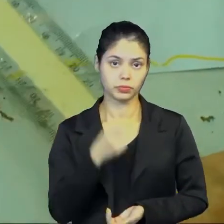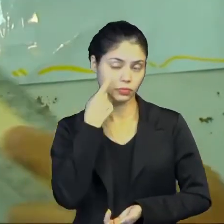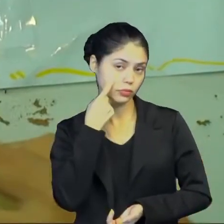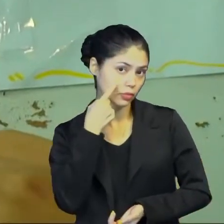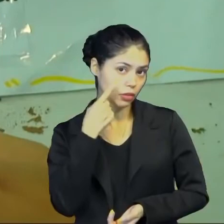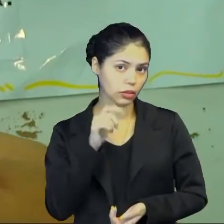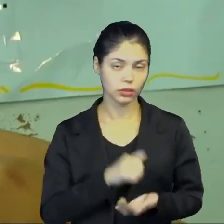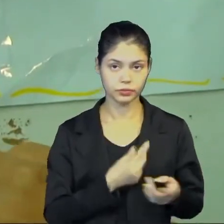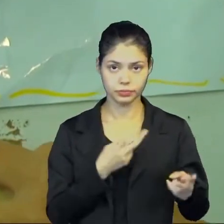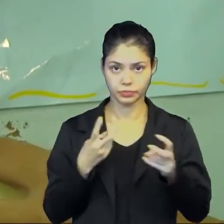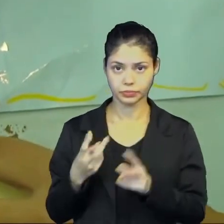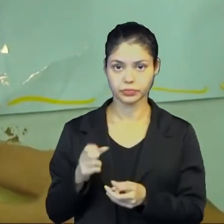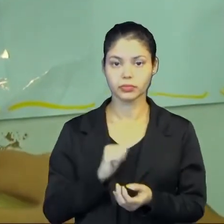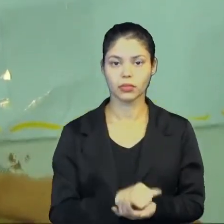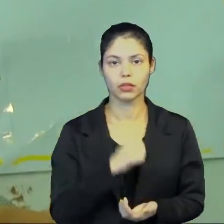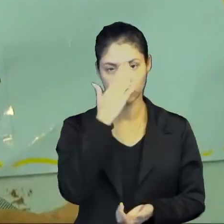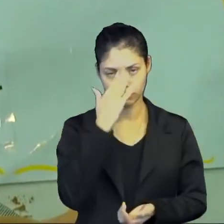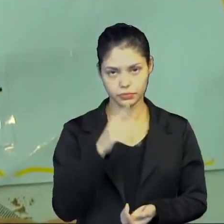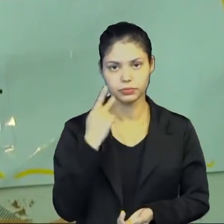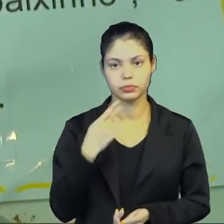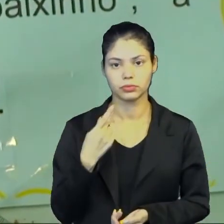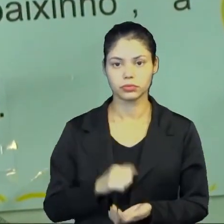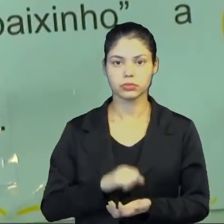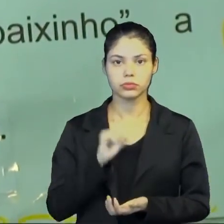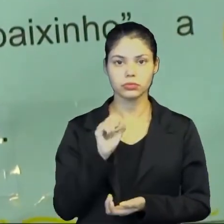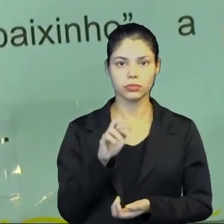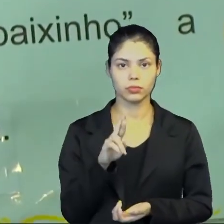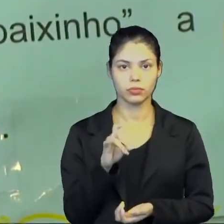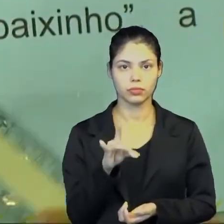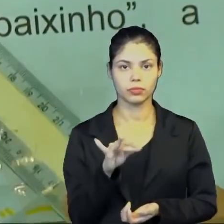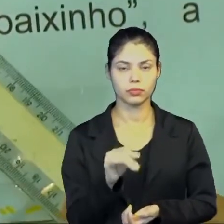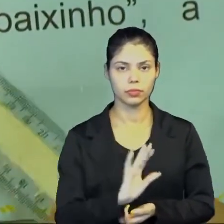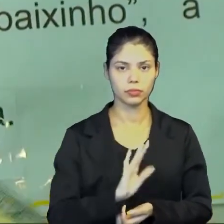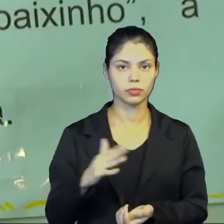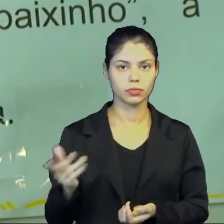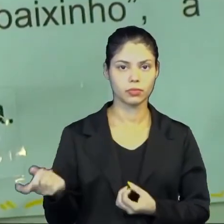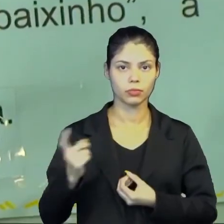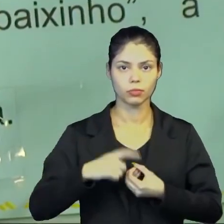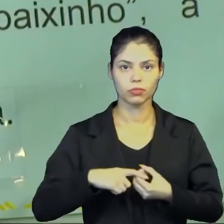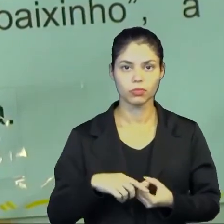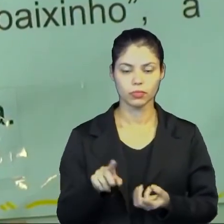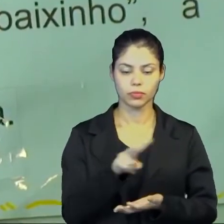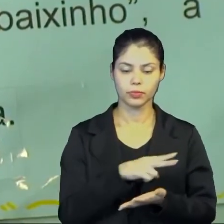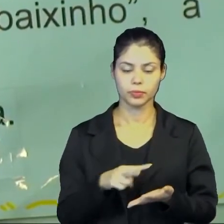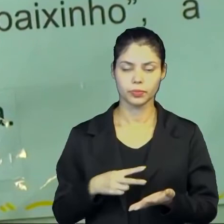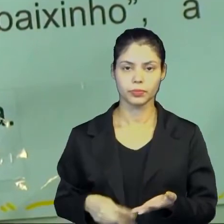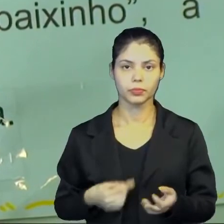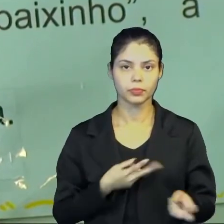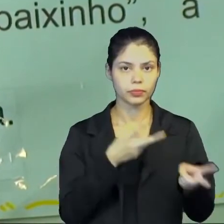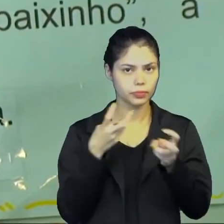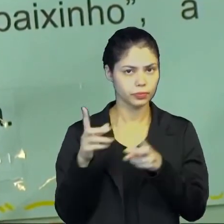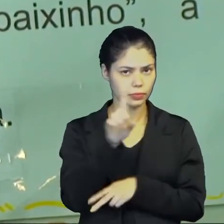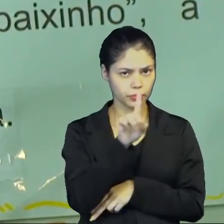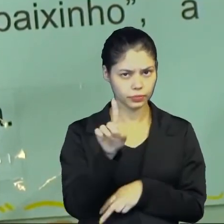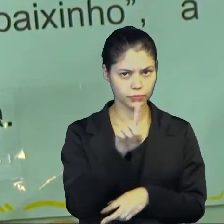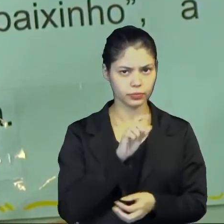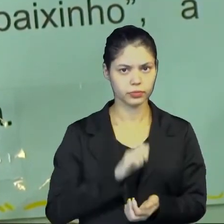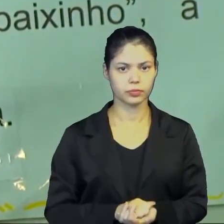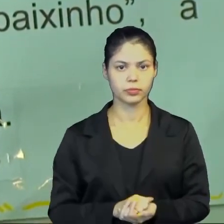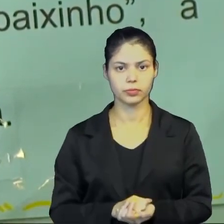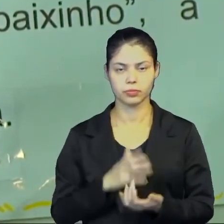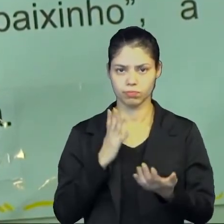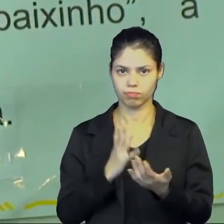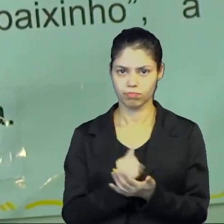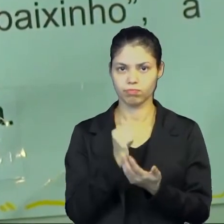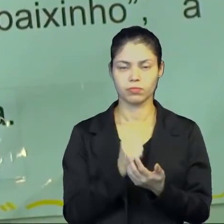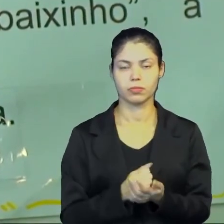ó, aqui ele citou sabedoria, tá? E muitas vezes quando a gente volta para fazer a leitura, a gente não percebe. E aí a gente é